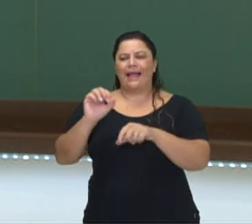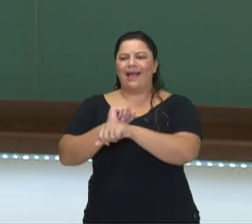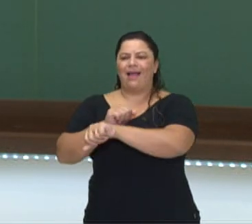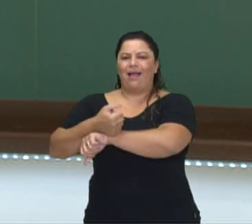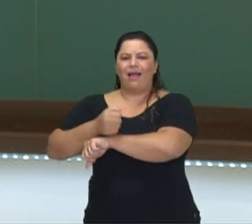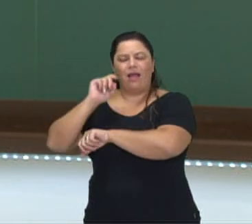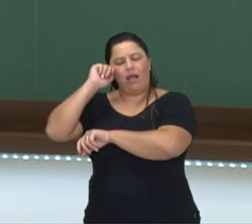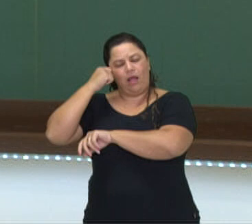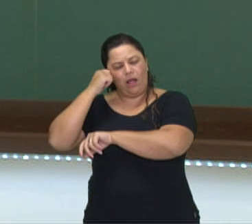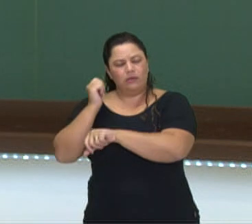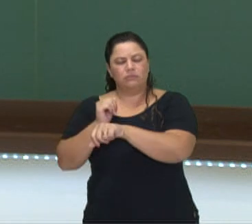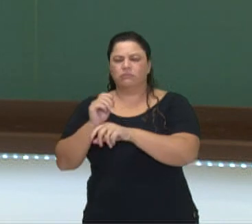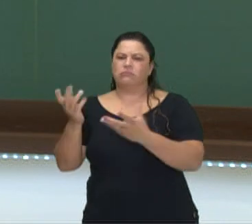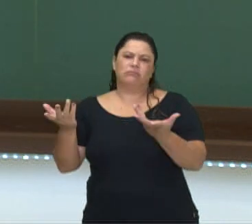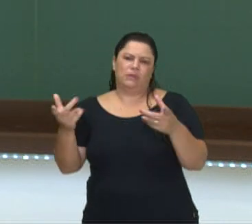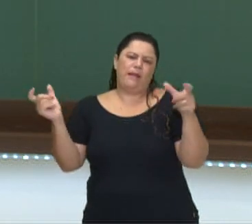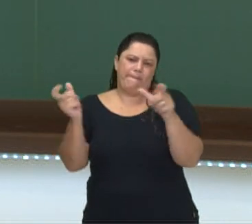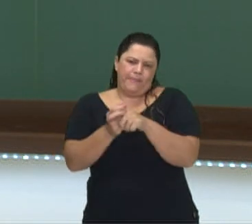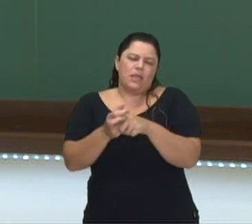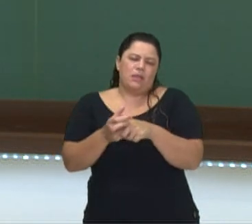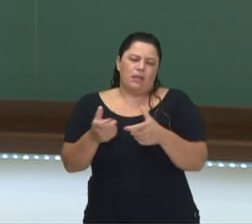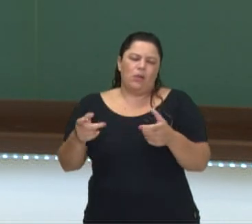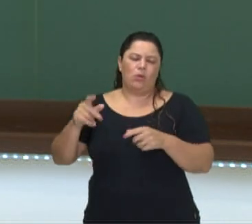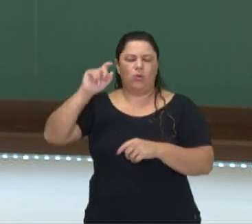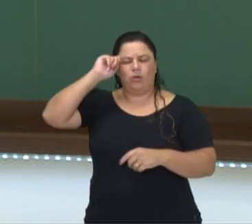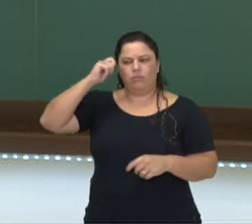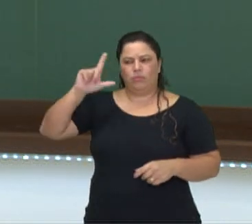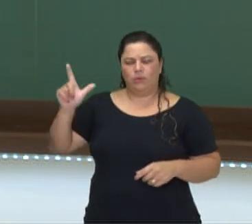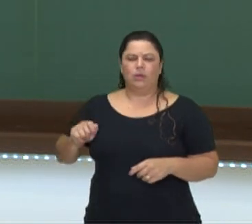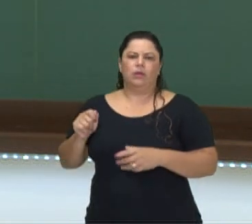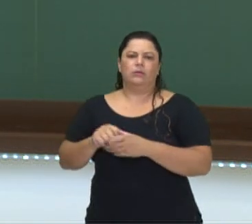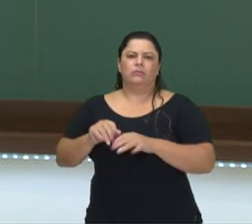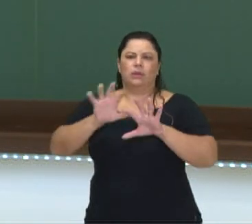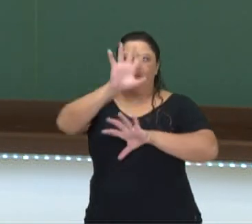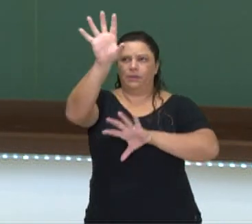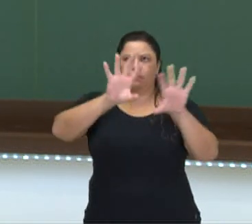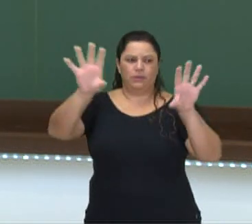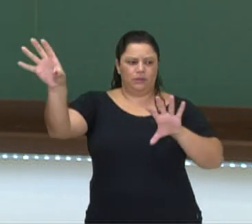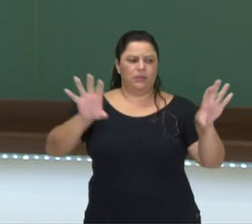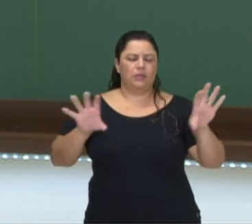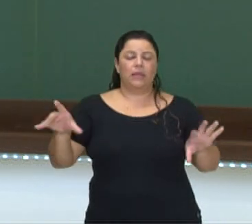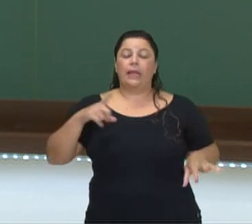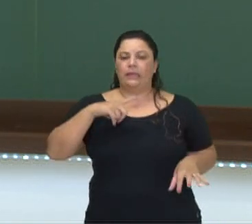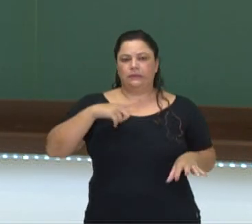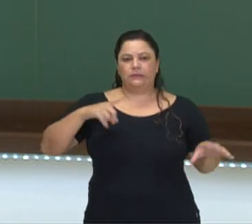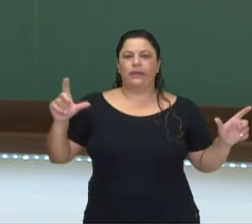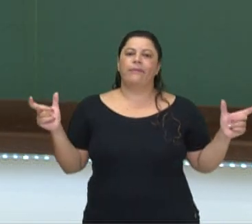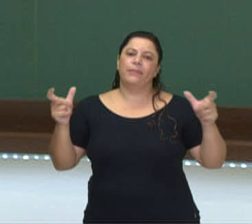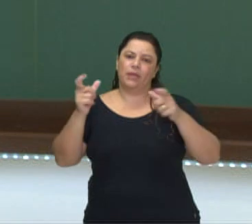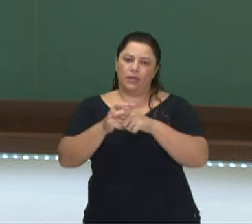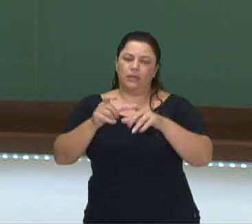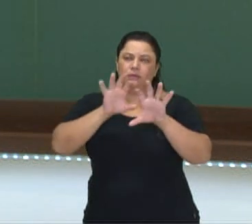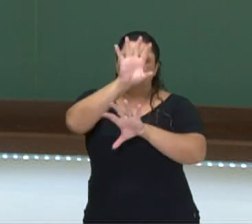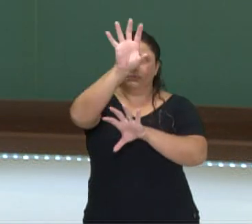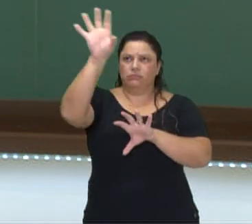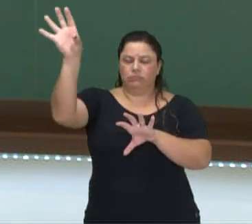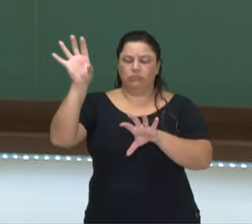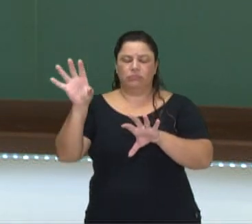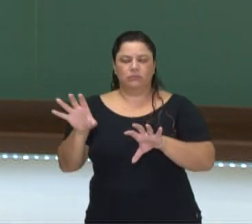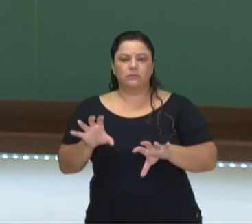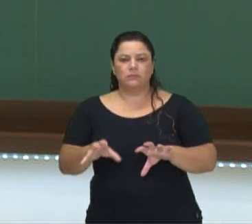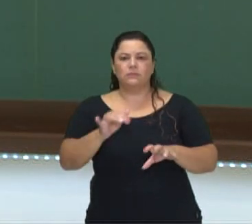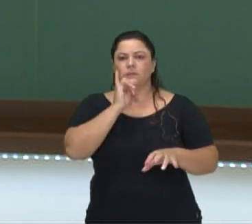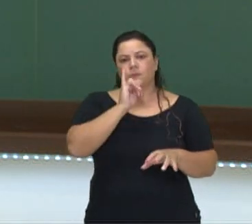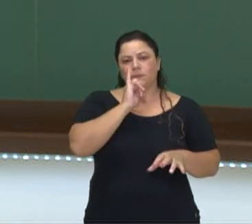num determinado momento. Tem em todas as partes diferentes povos, mas em cada porção, como a gente está vendo